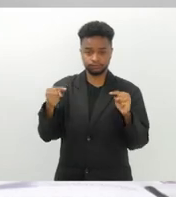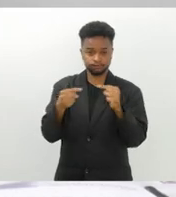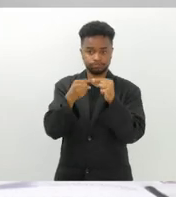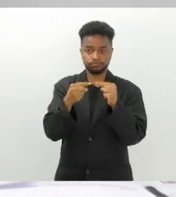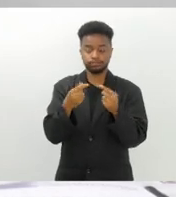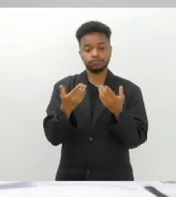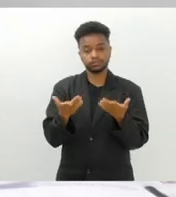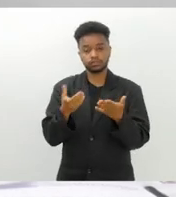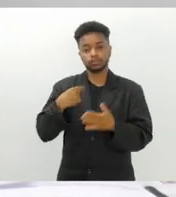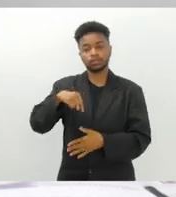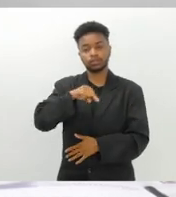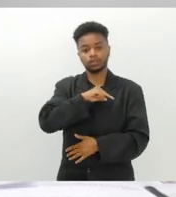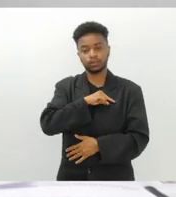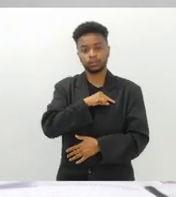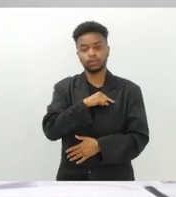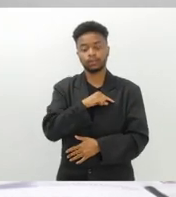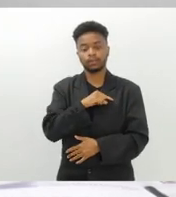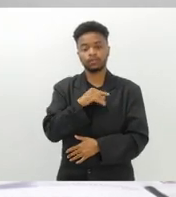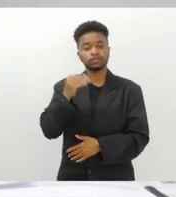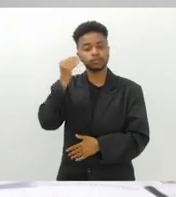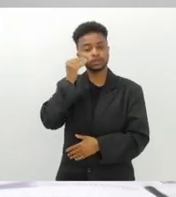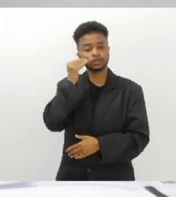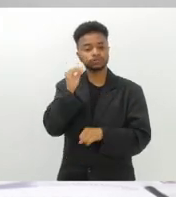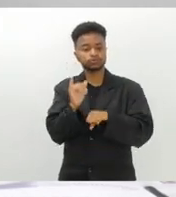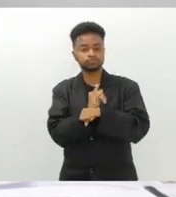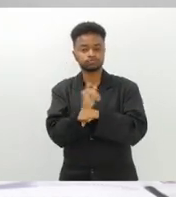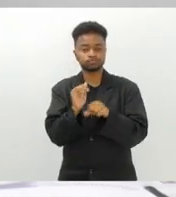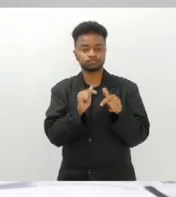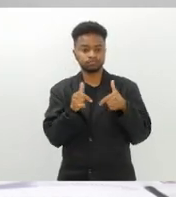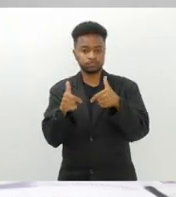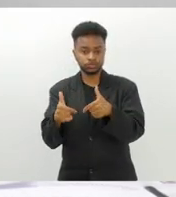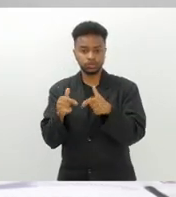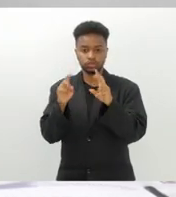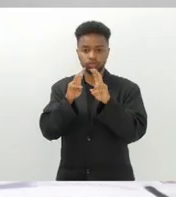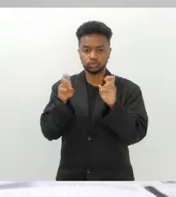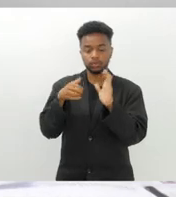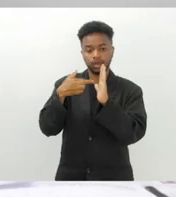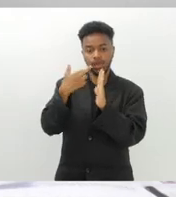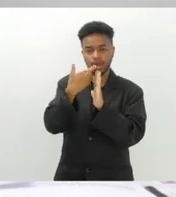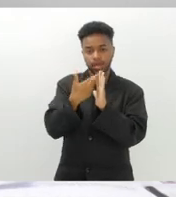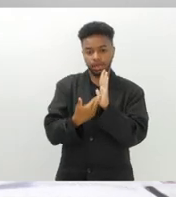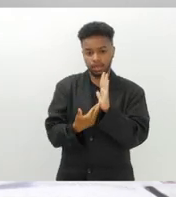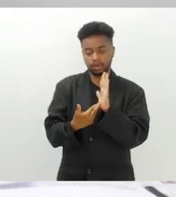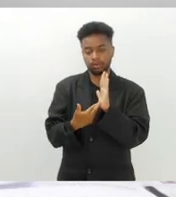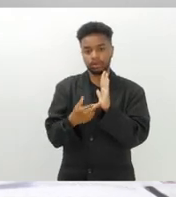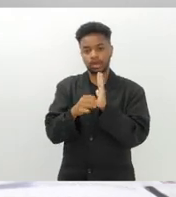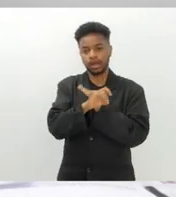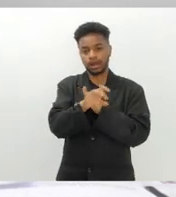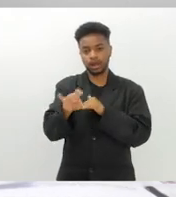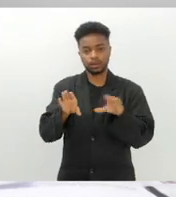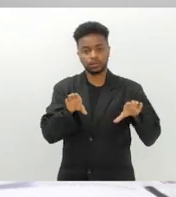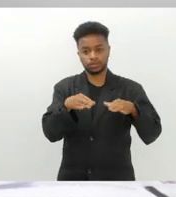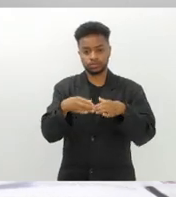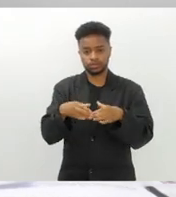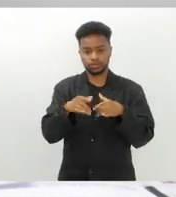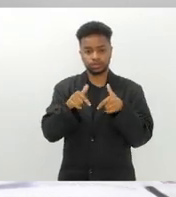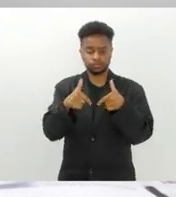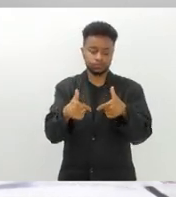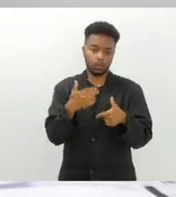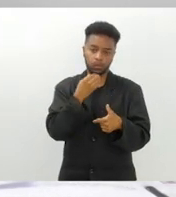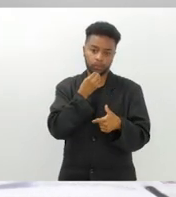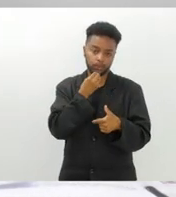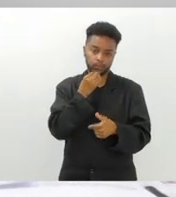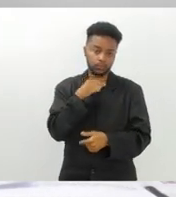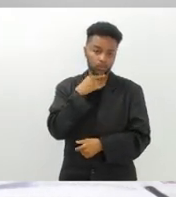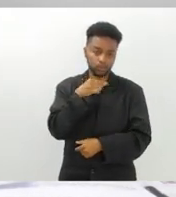que a gente, até para driblar essa questão de exigências que cada comunidade tem, não vai conseguir,